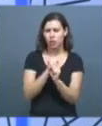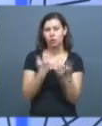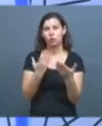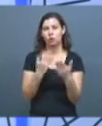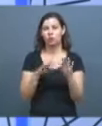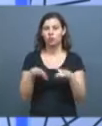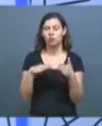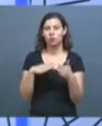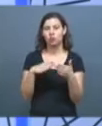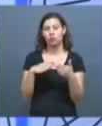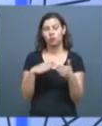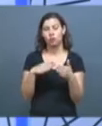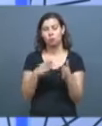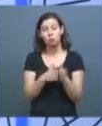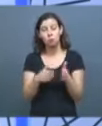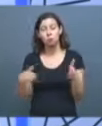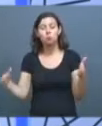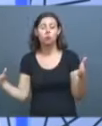grande